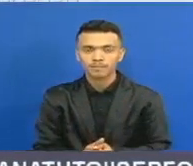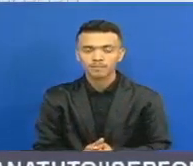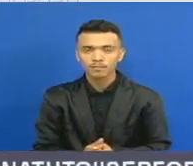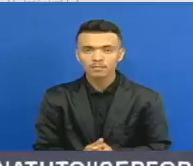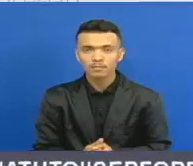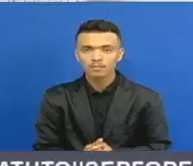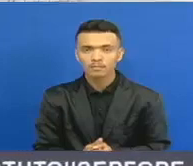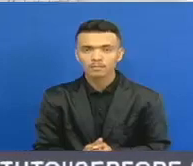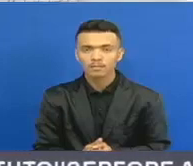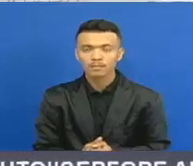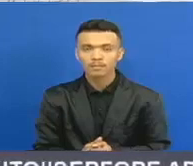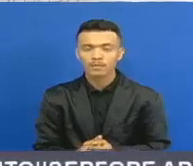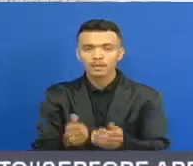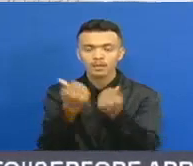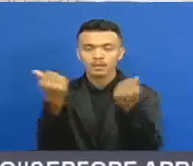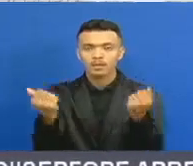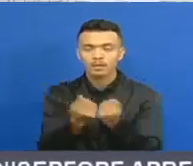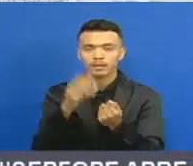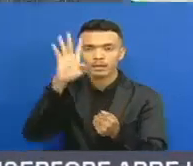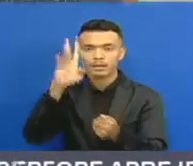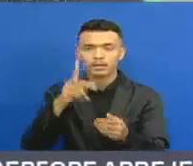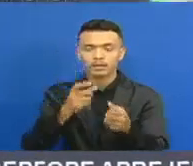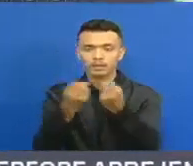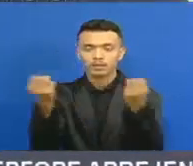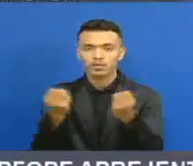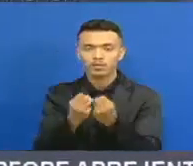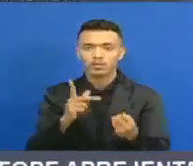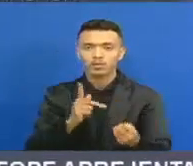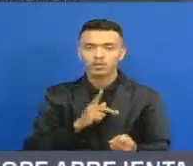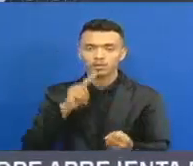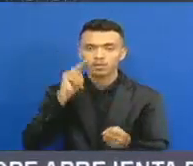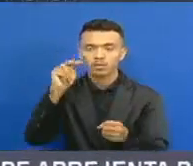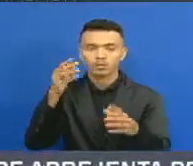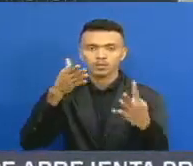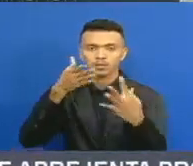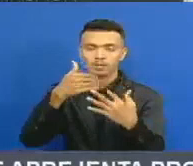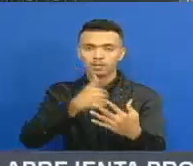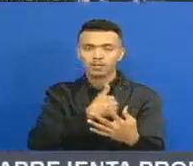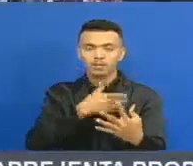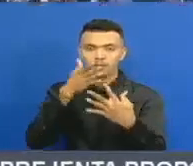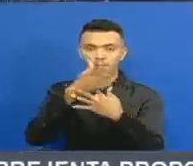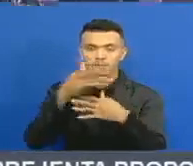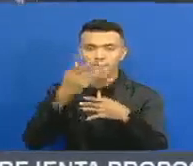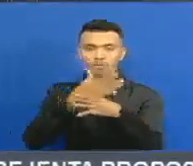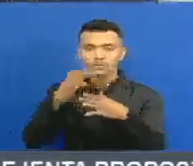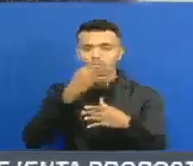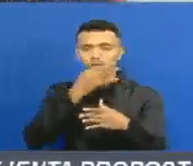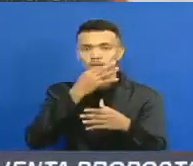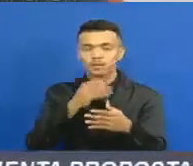beta. Enquanto aldeia Hat e Suku Kuluhung nebe sedau acesso ba cesta básica Makahanesan, aldeia